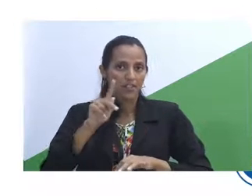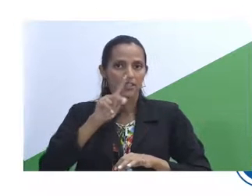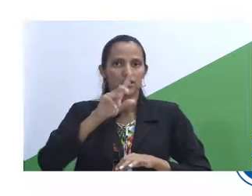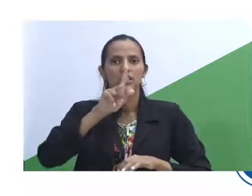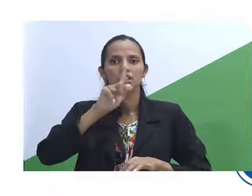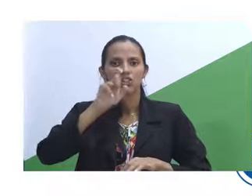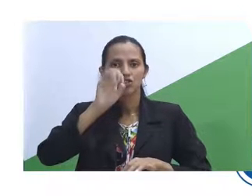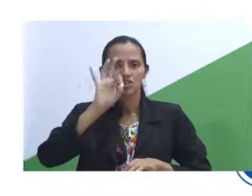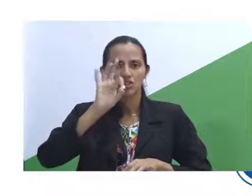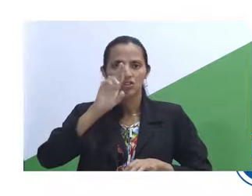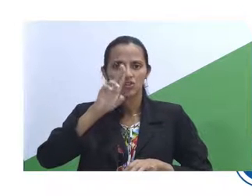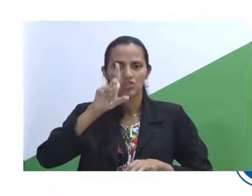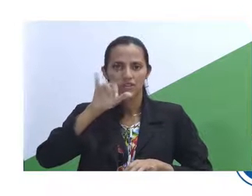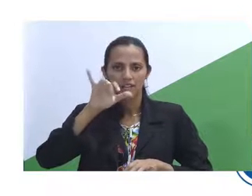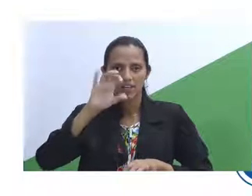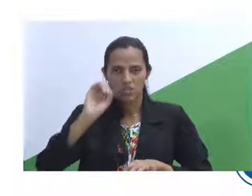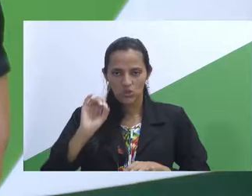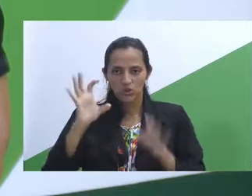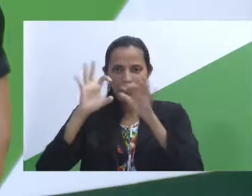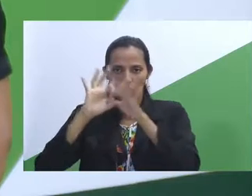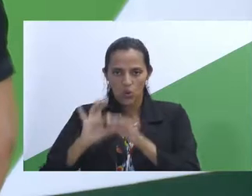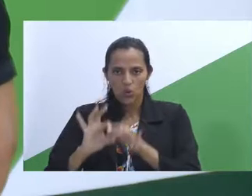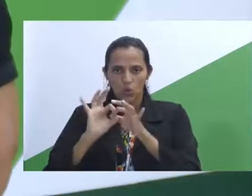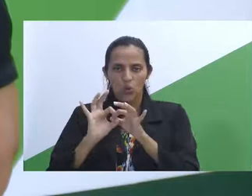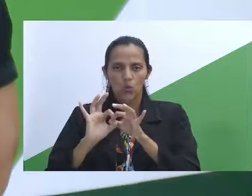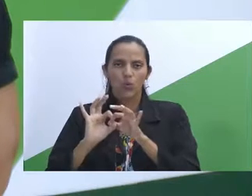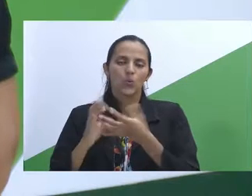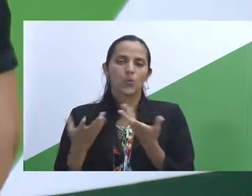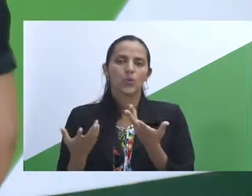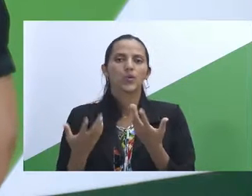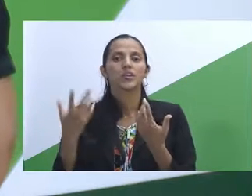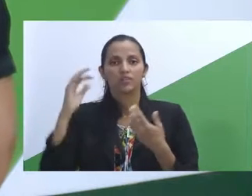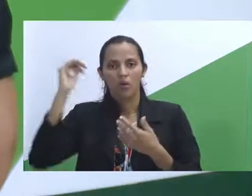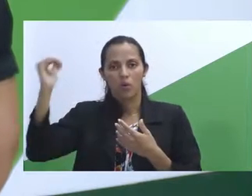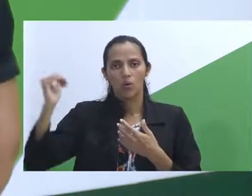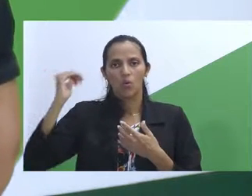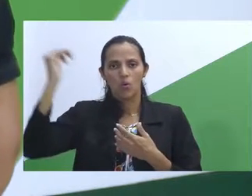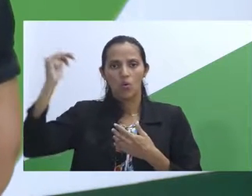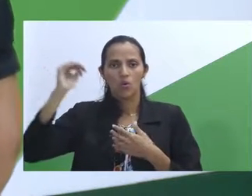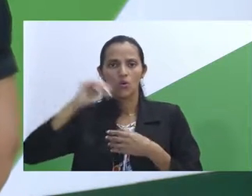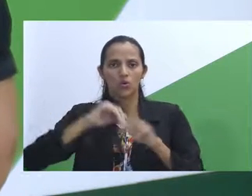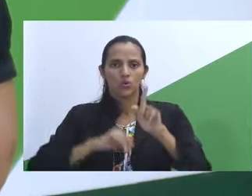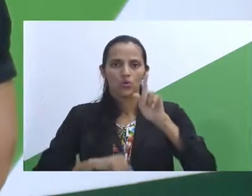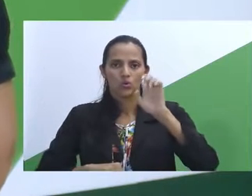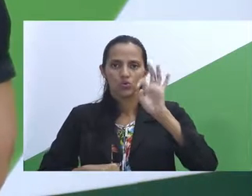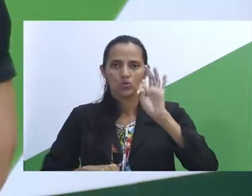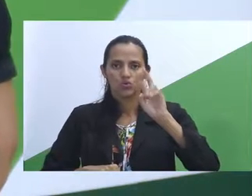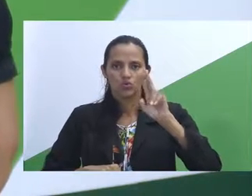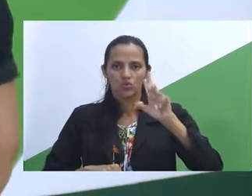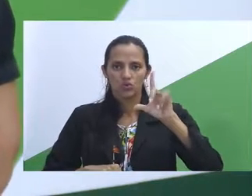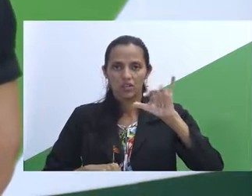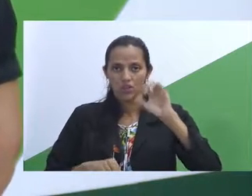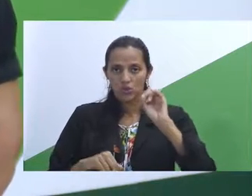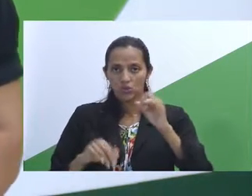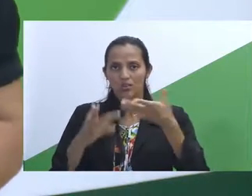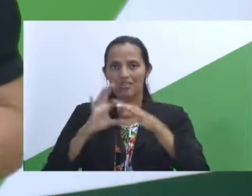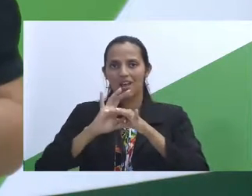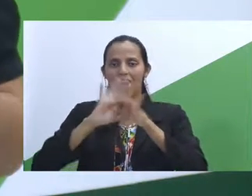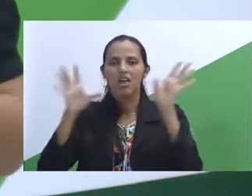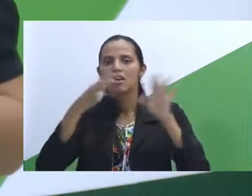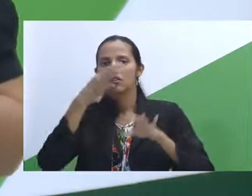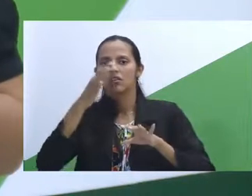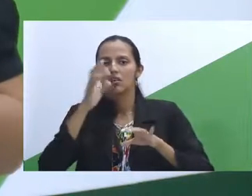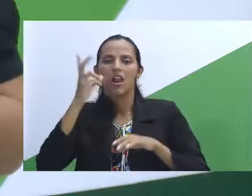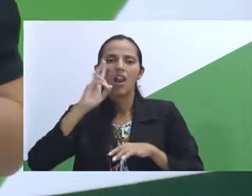elites ligadas, então, aí, ao presidente da República, elite, então, aí, getulista. Inclusive, nosso período democrático, ele é